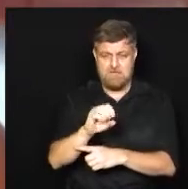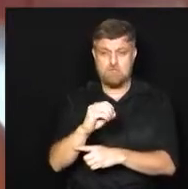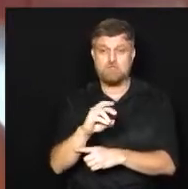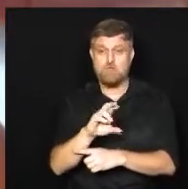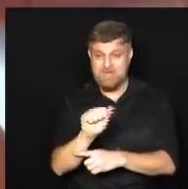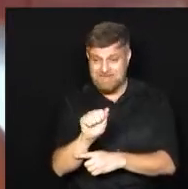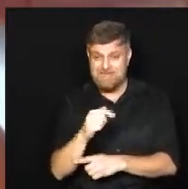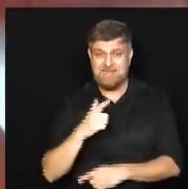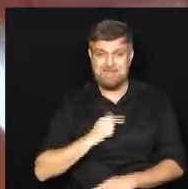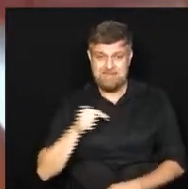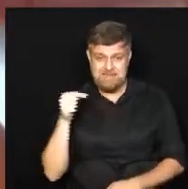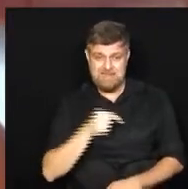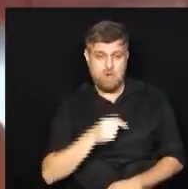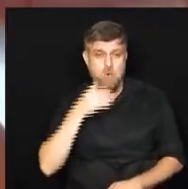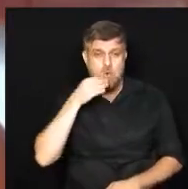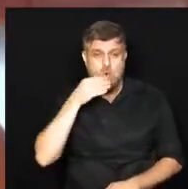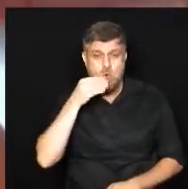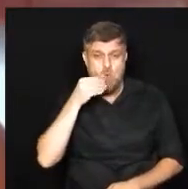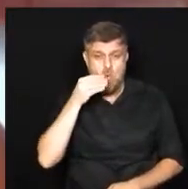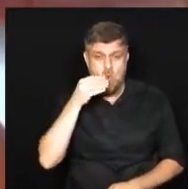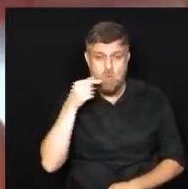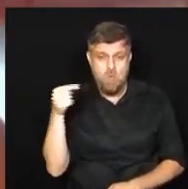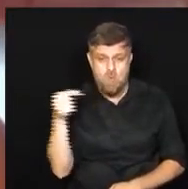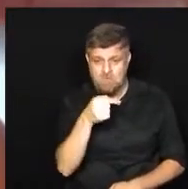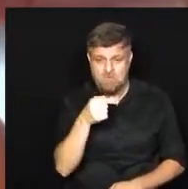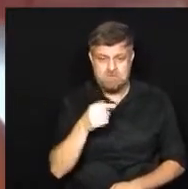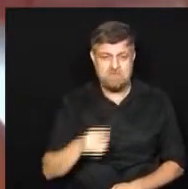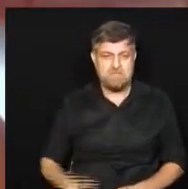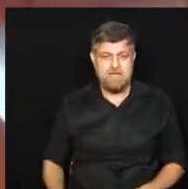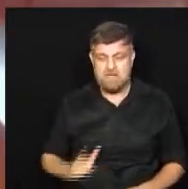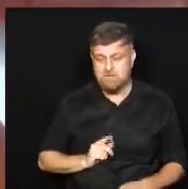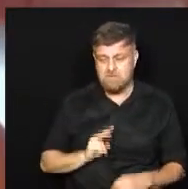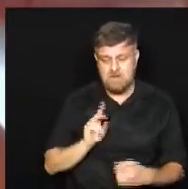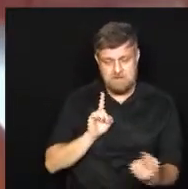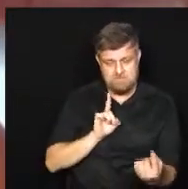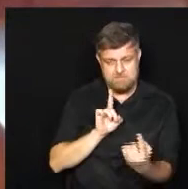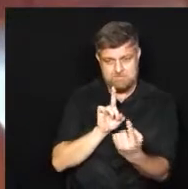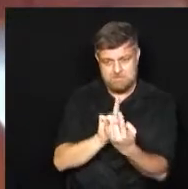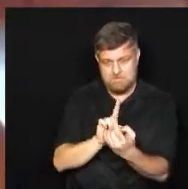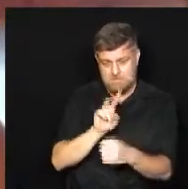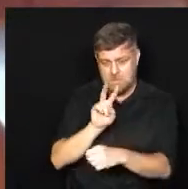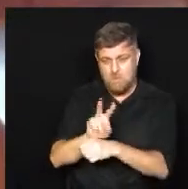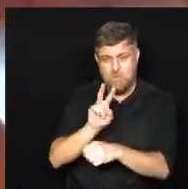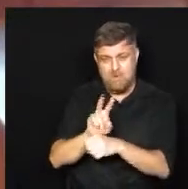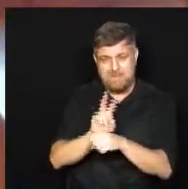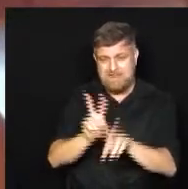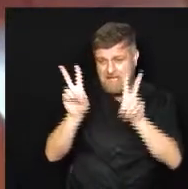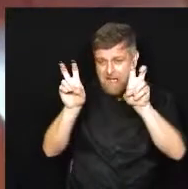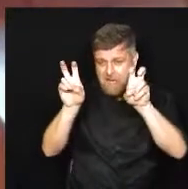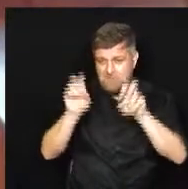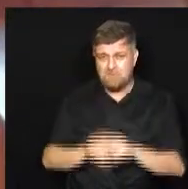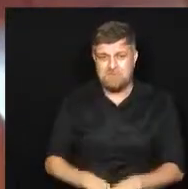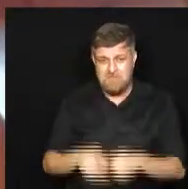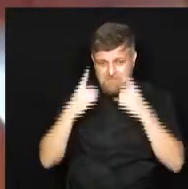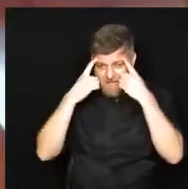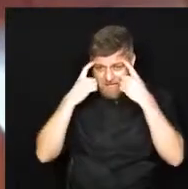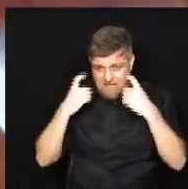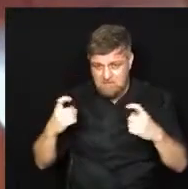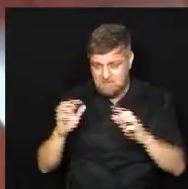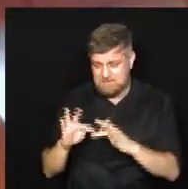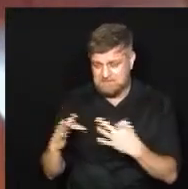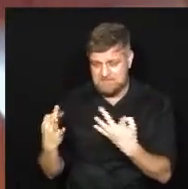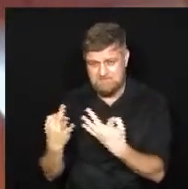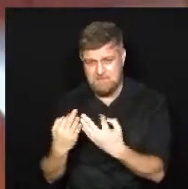cargo específico de um defensor para tratar das questões de violência doméstica. Nós temos um núcleo que